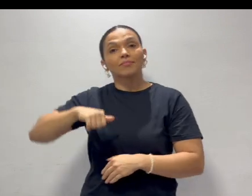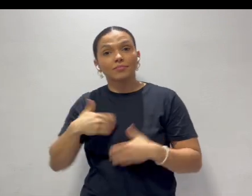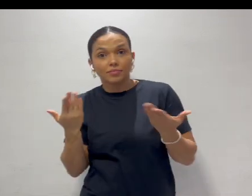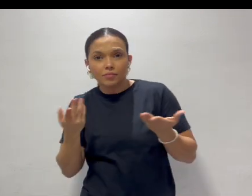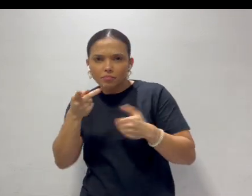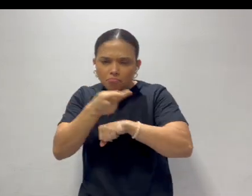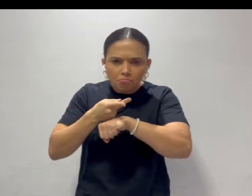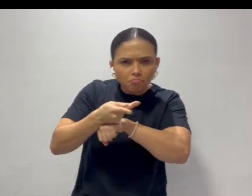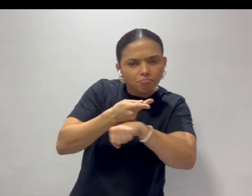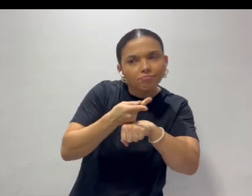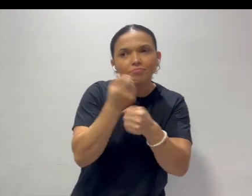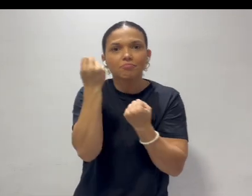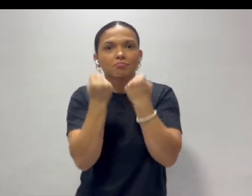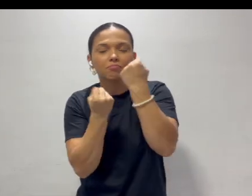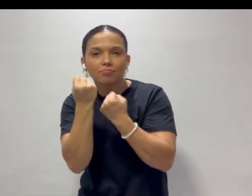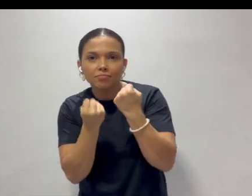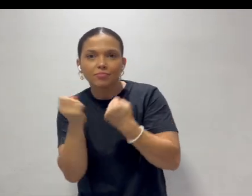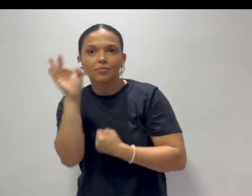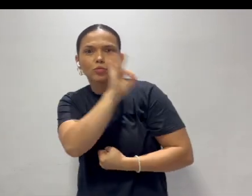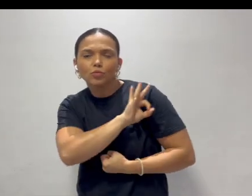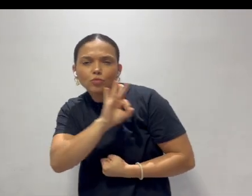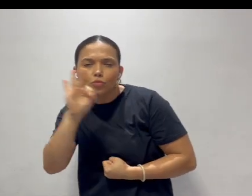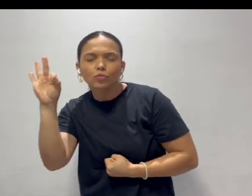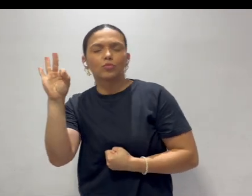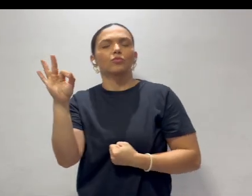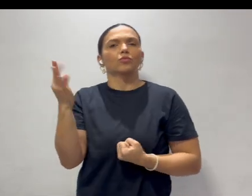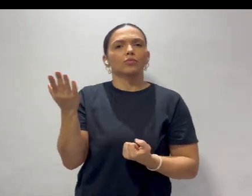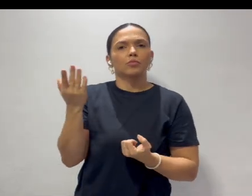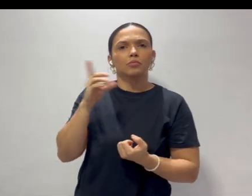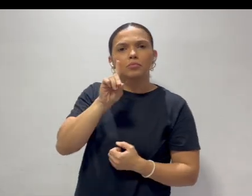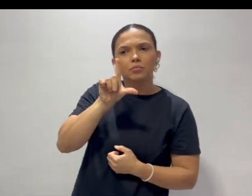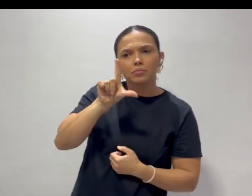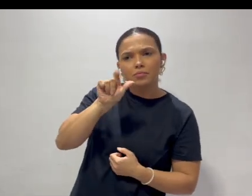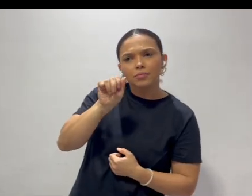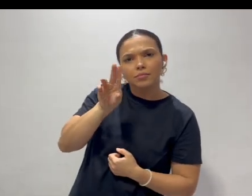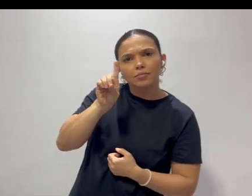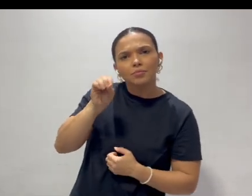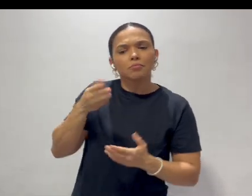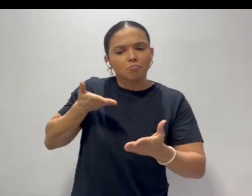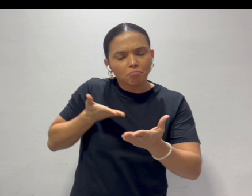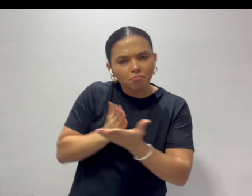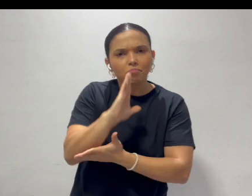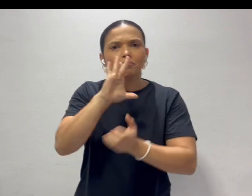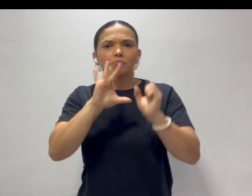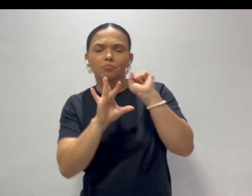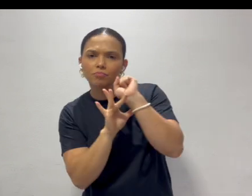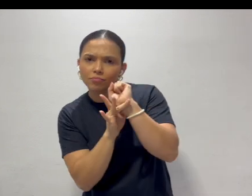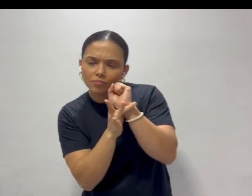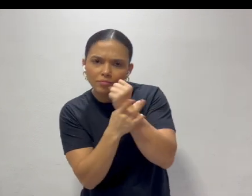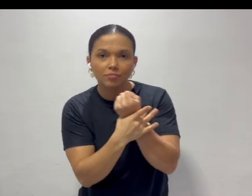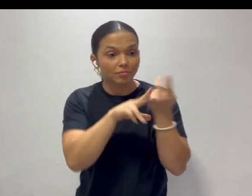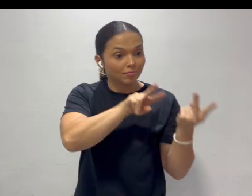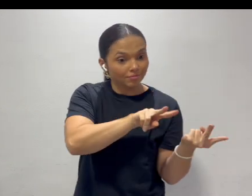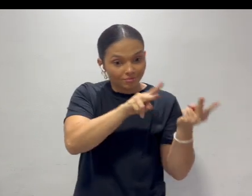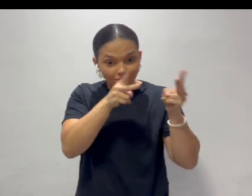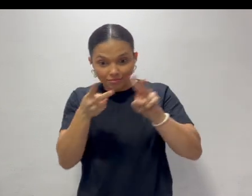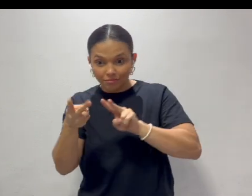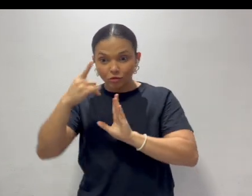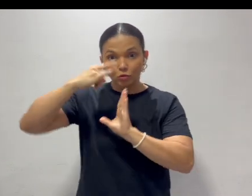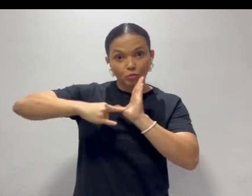Janzão. Vamos lá, pessoal. Tá buscando uma oportunidade, um seminovo revisado, laudo aprovado, com garantia e